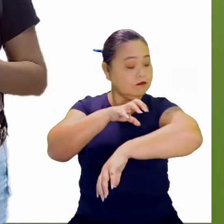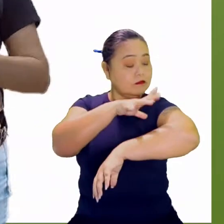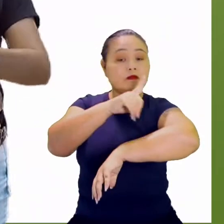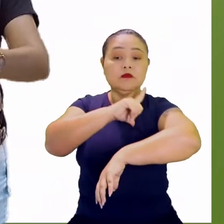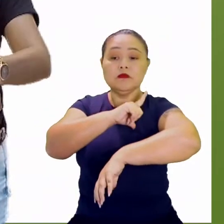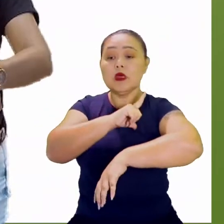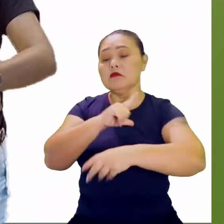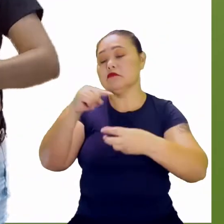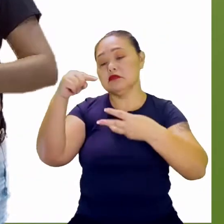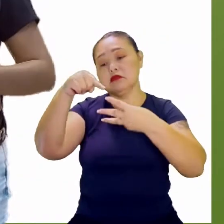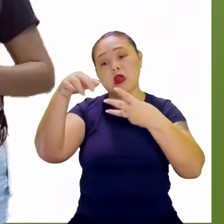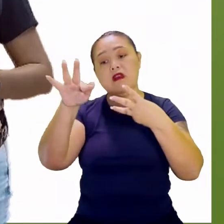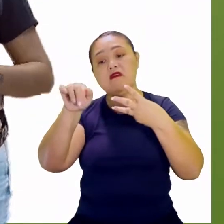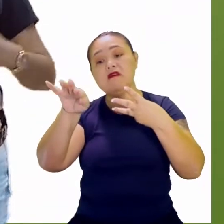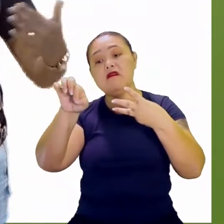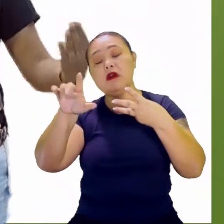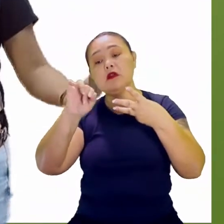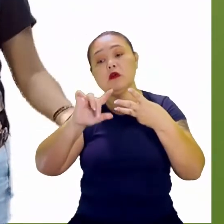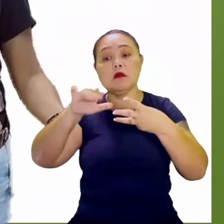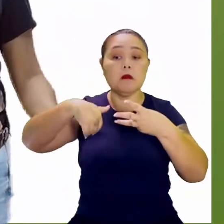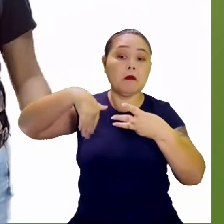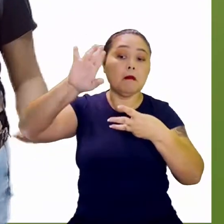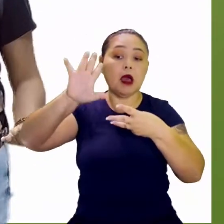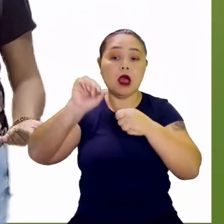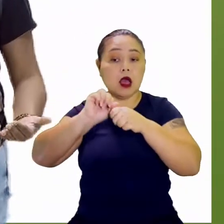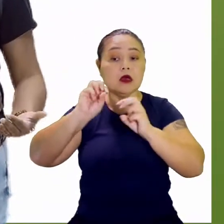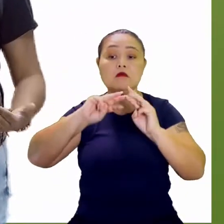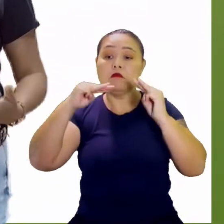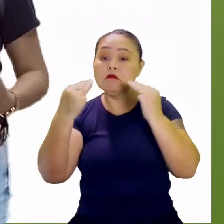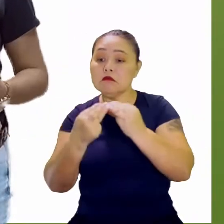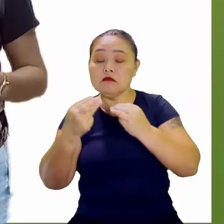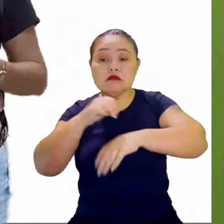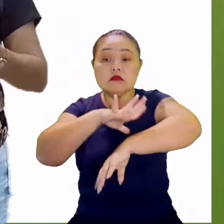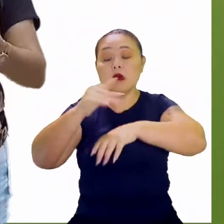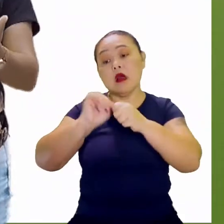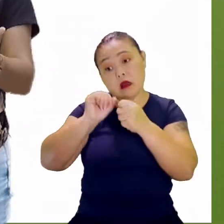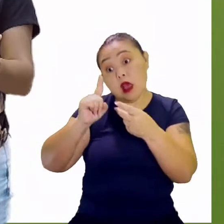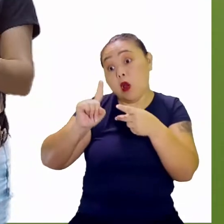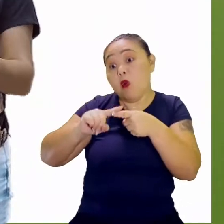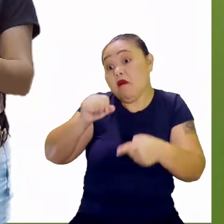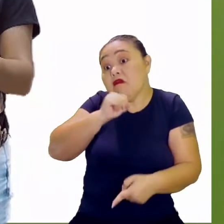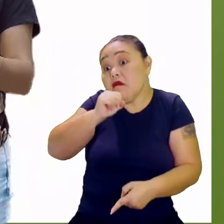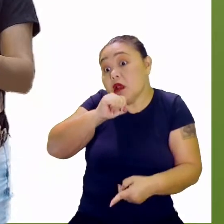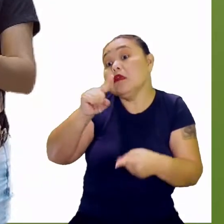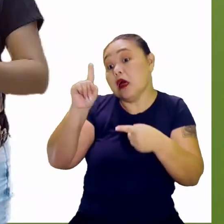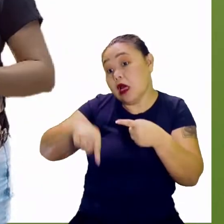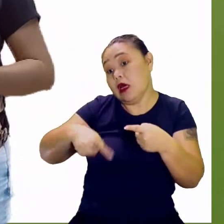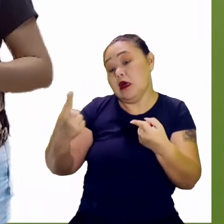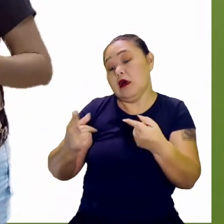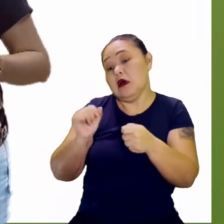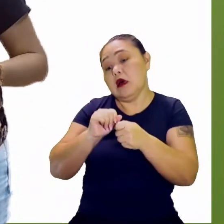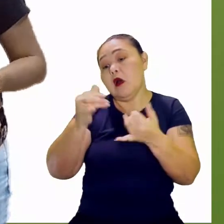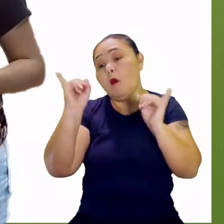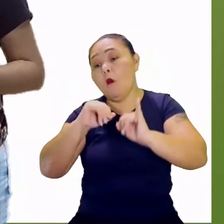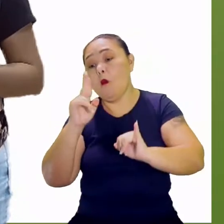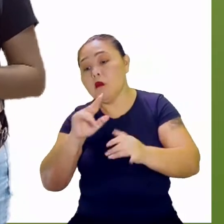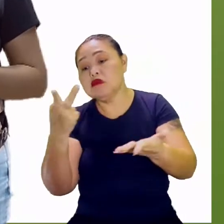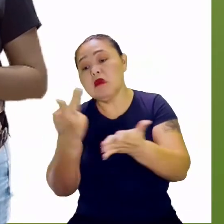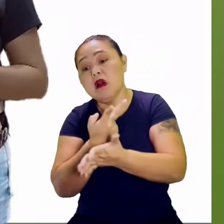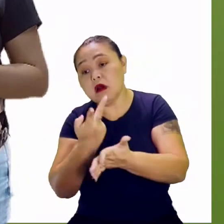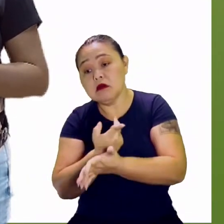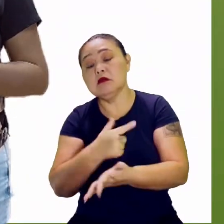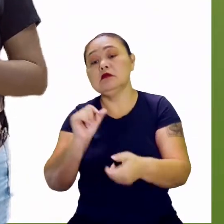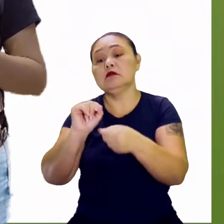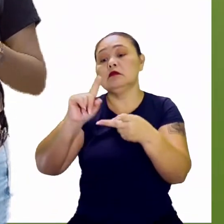que vão influenciar para você ter mais ou menos massa muscular. O envelhecimento é uma delas. Dieta inadequada,